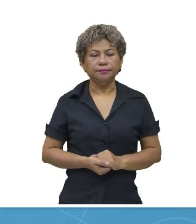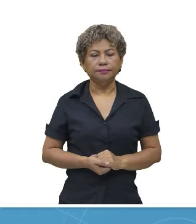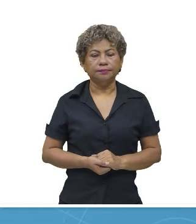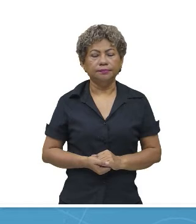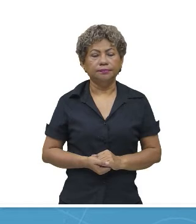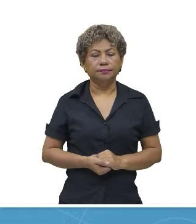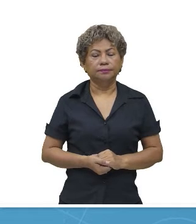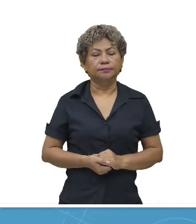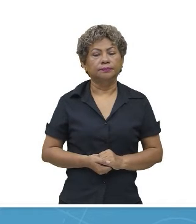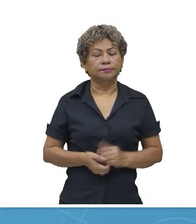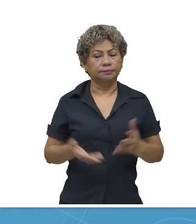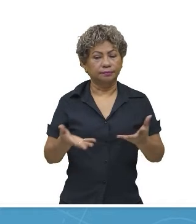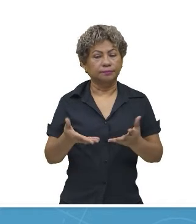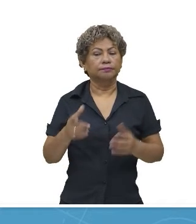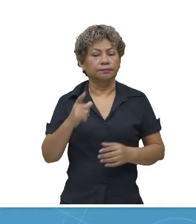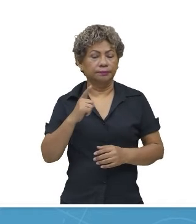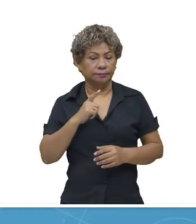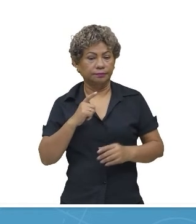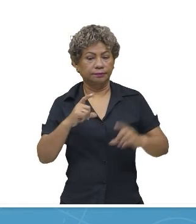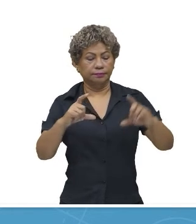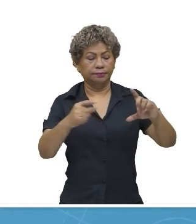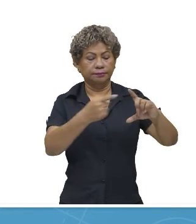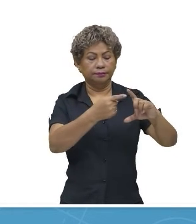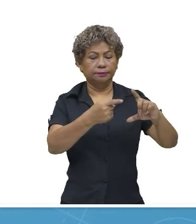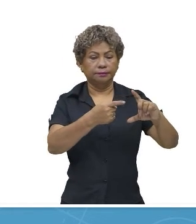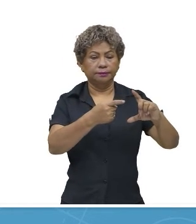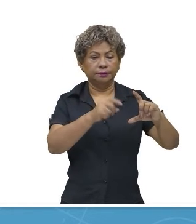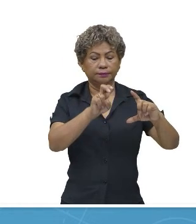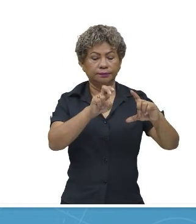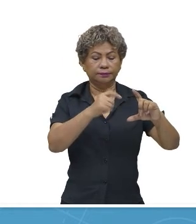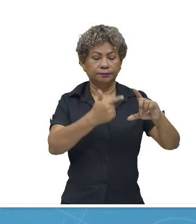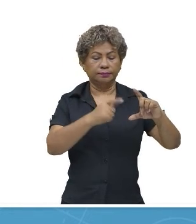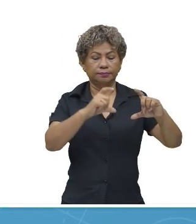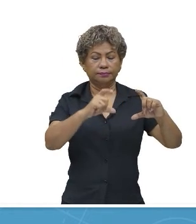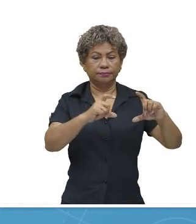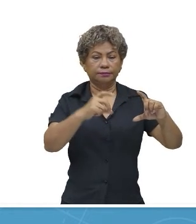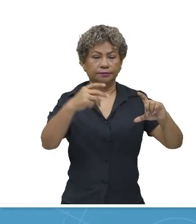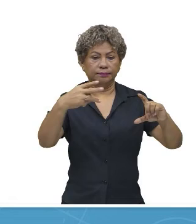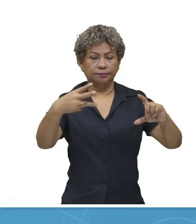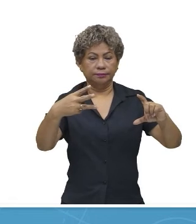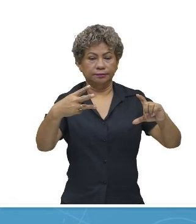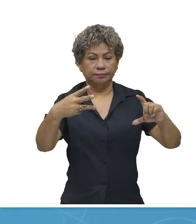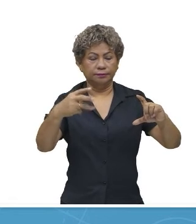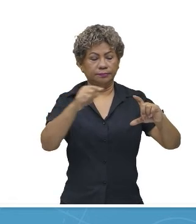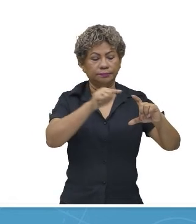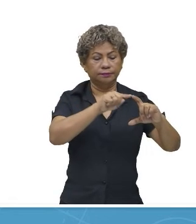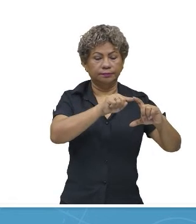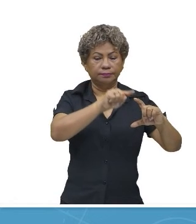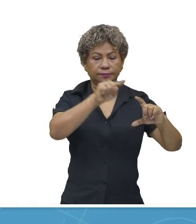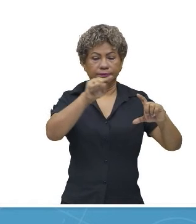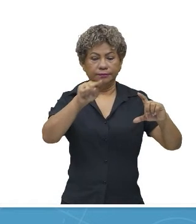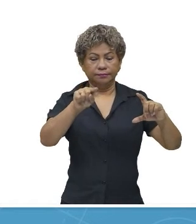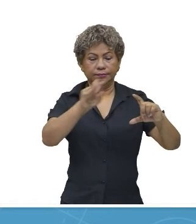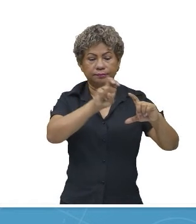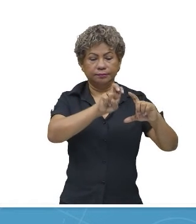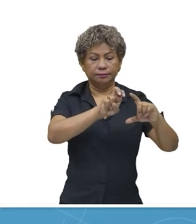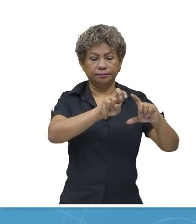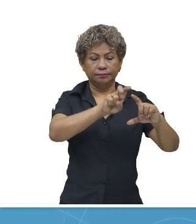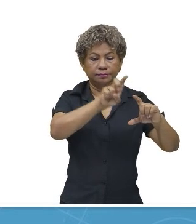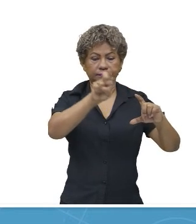expoente 3, ele vale tanto para o 5 quanto para o 2.